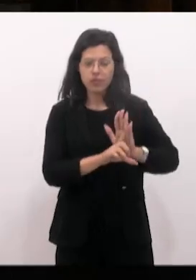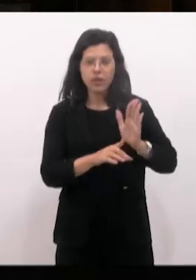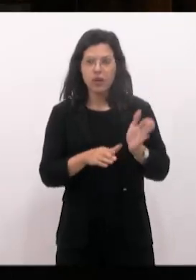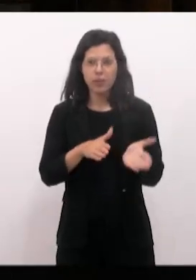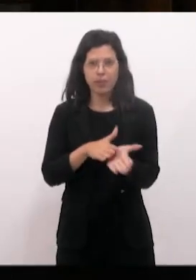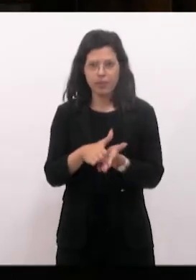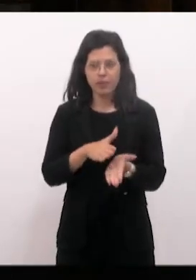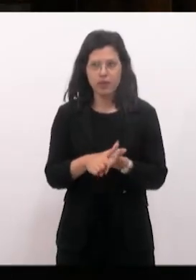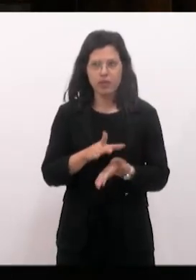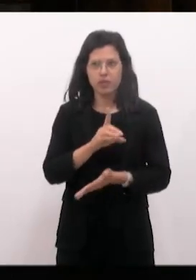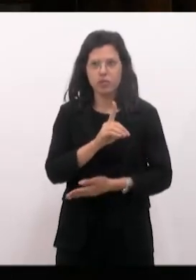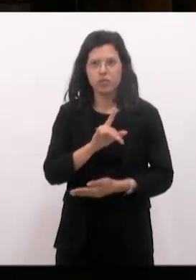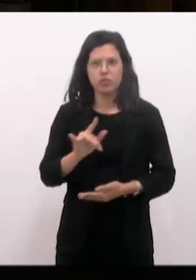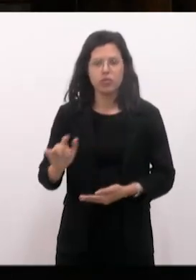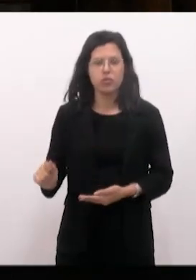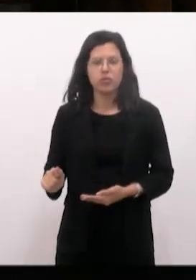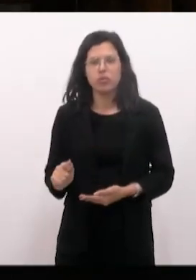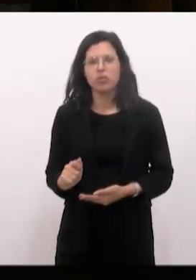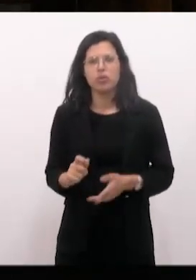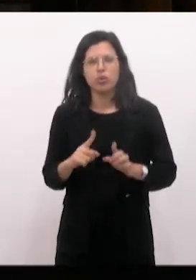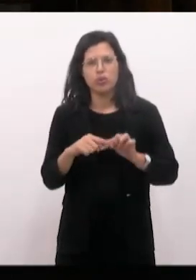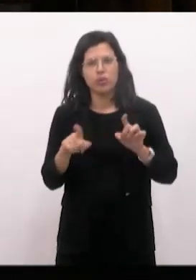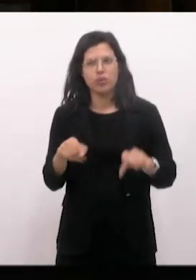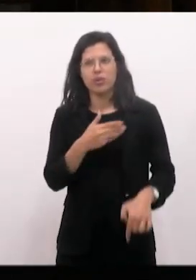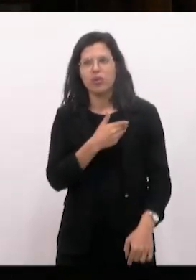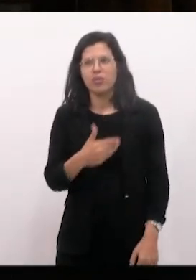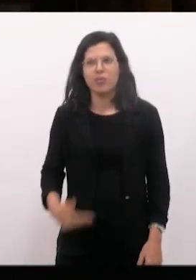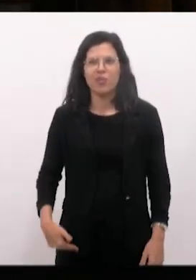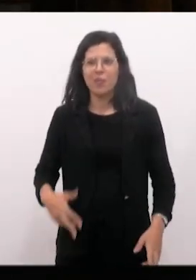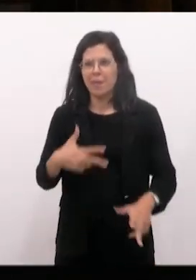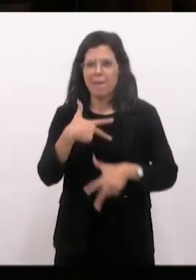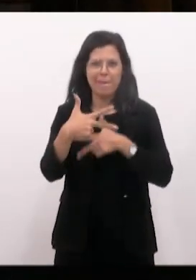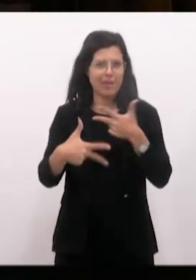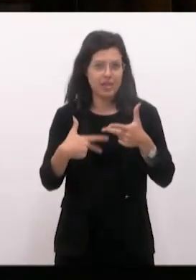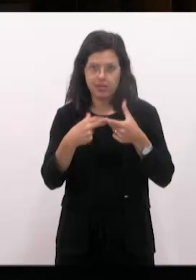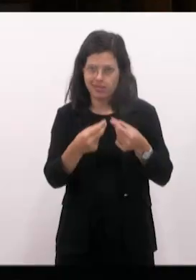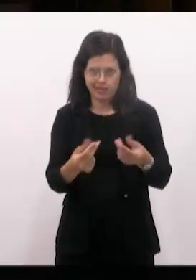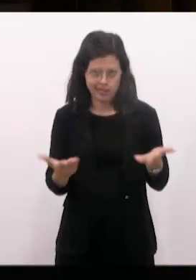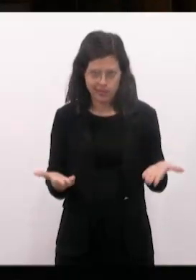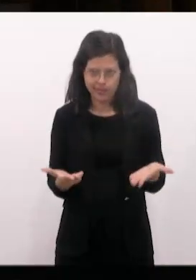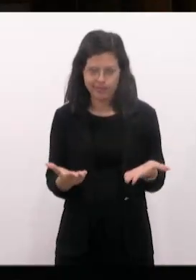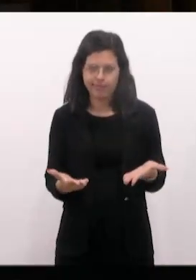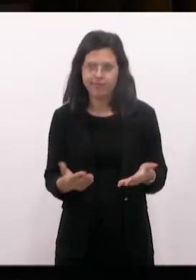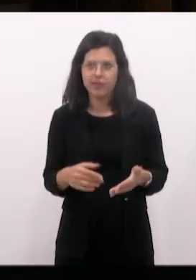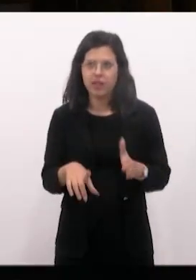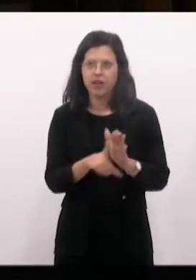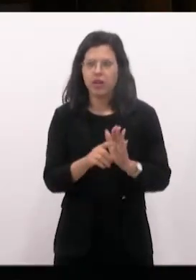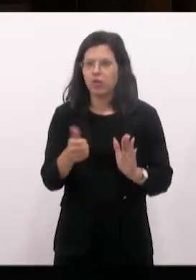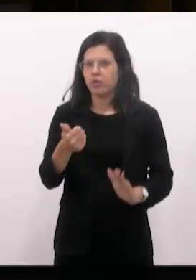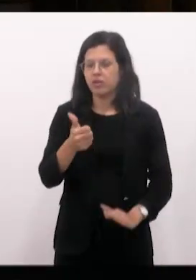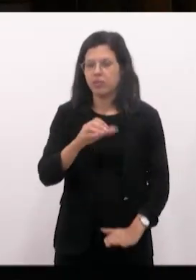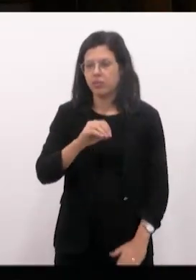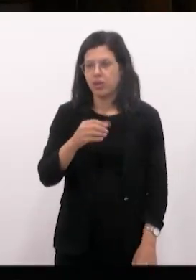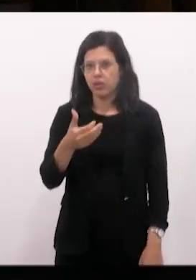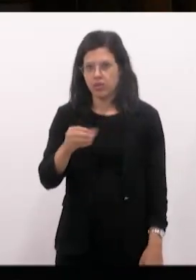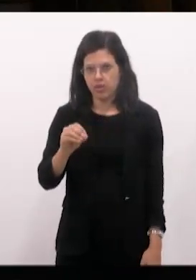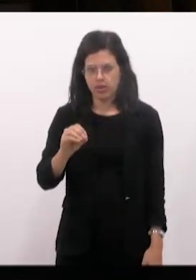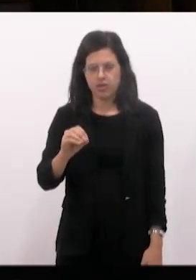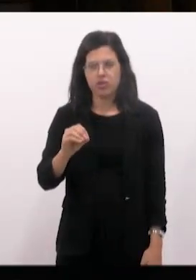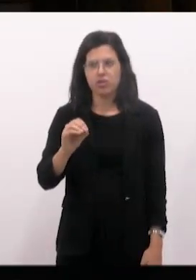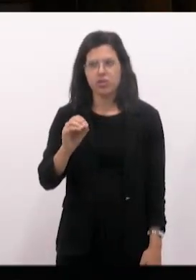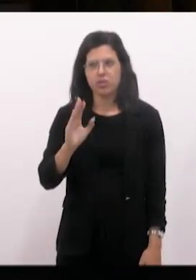no Dia do Funcionário Público, com o presente de grego. É a Lei 11.010,